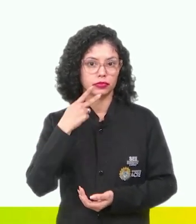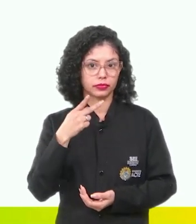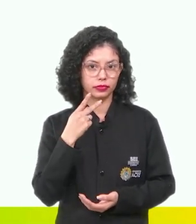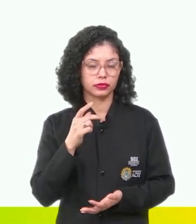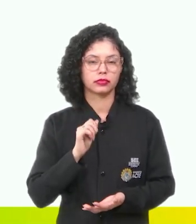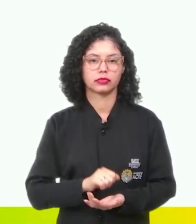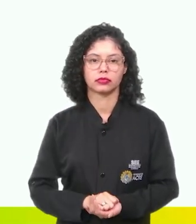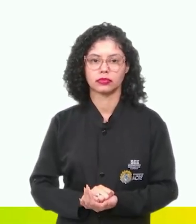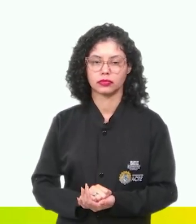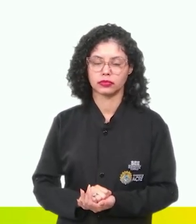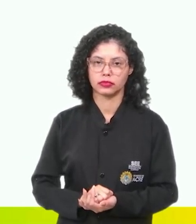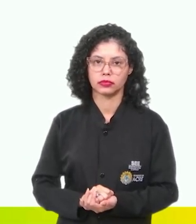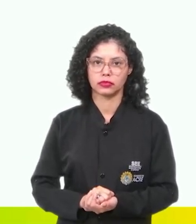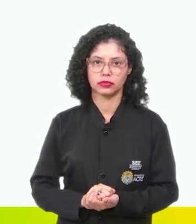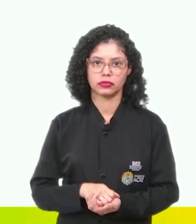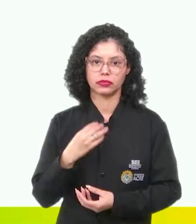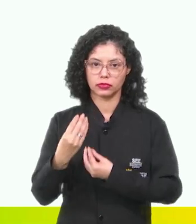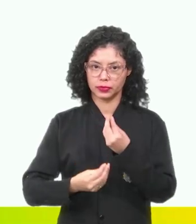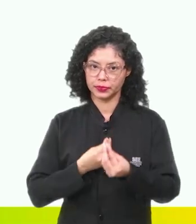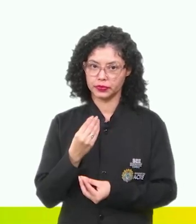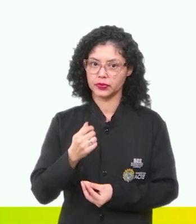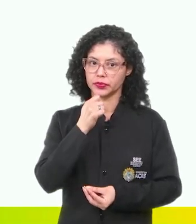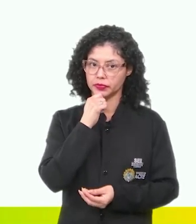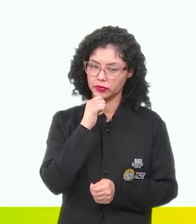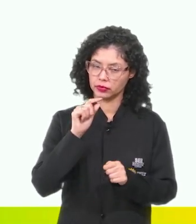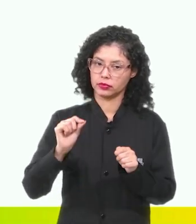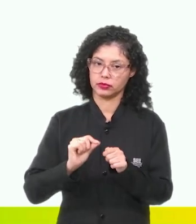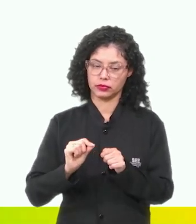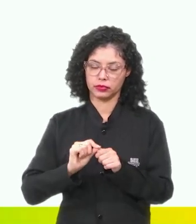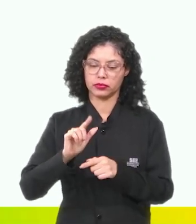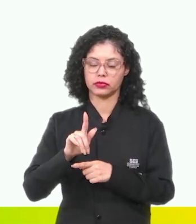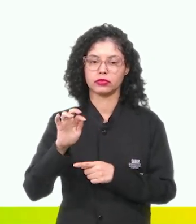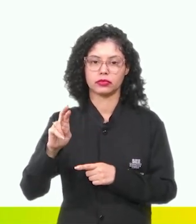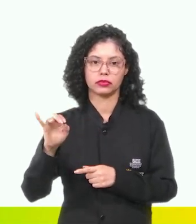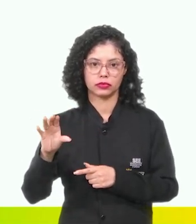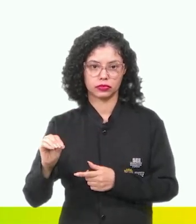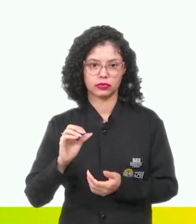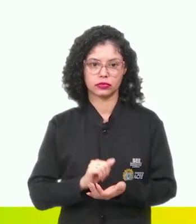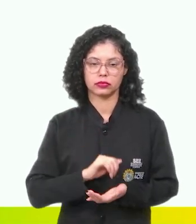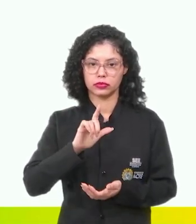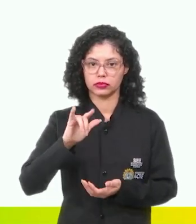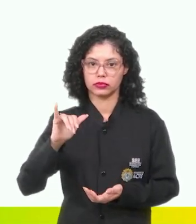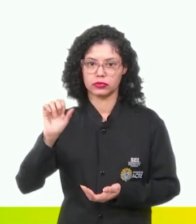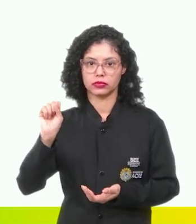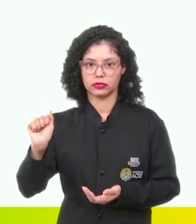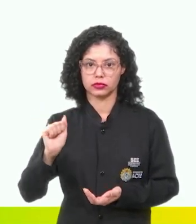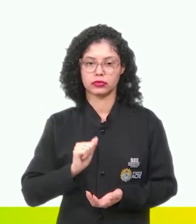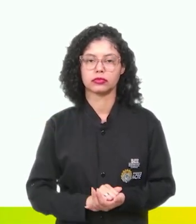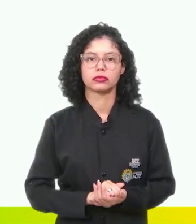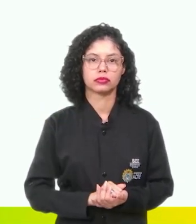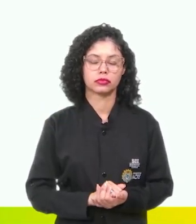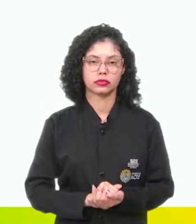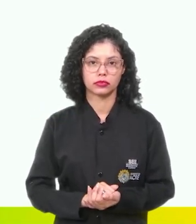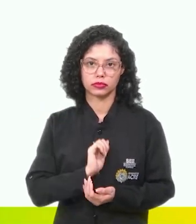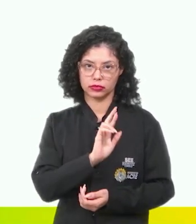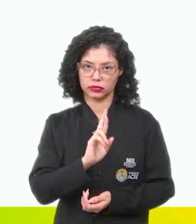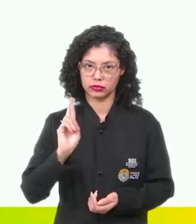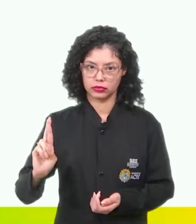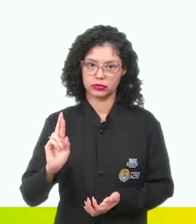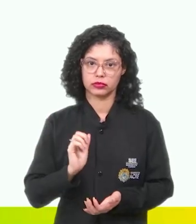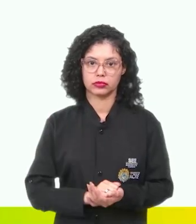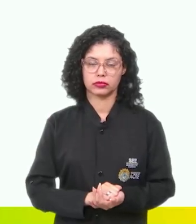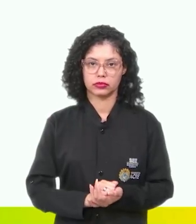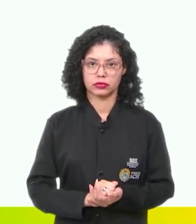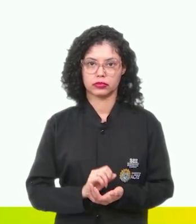gente, como é que é o genótipo da Lisa? Aqui, ó. Se eu falo Rzão, Rzão, você vai